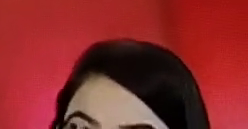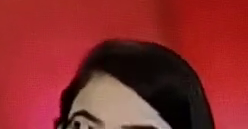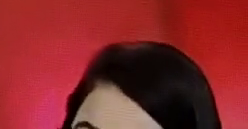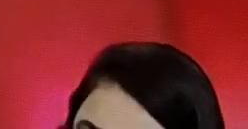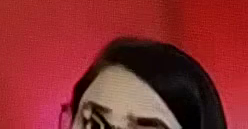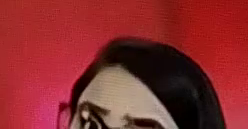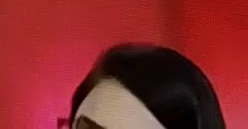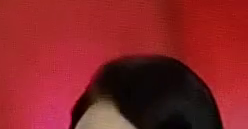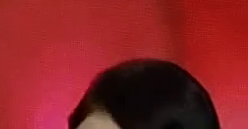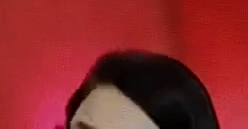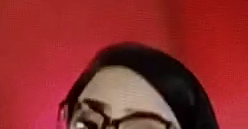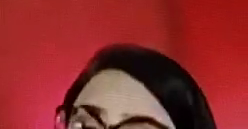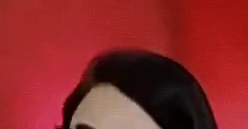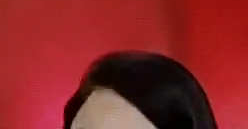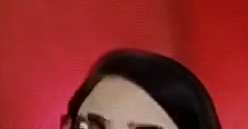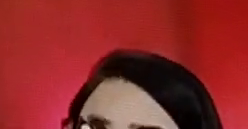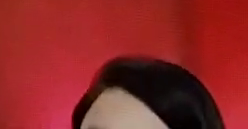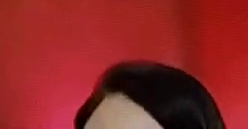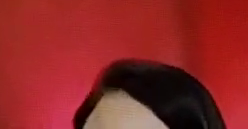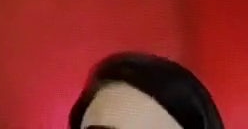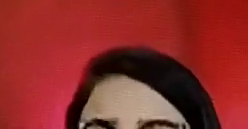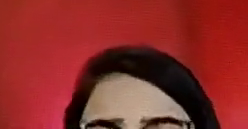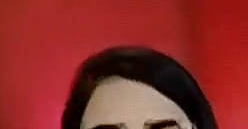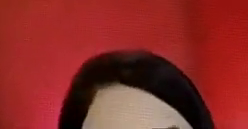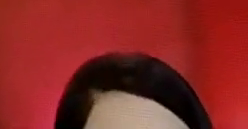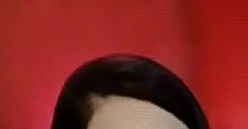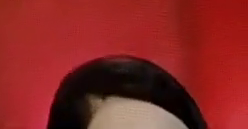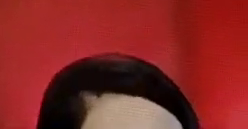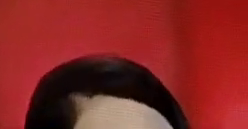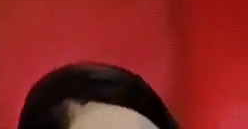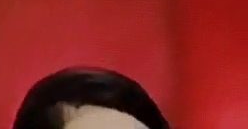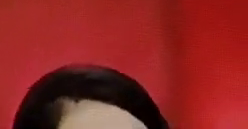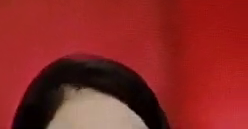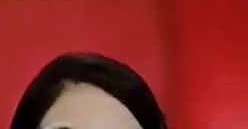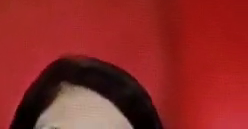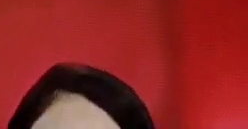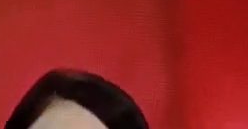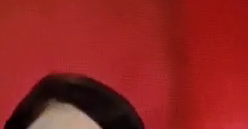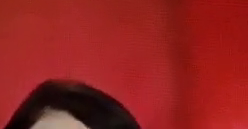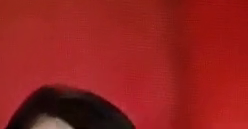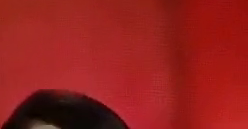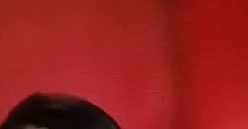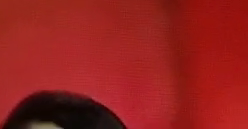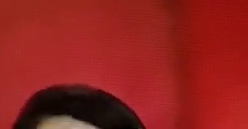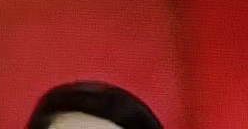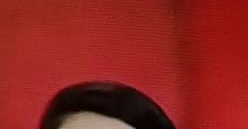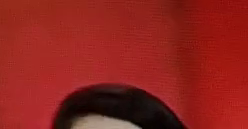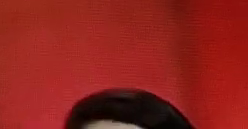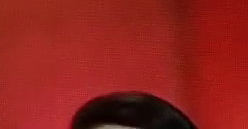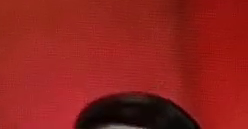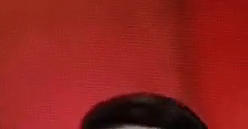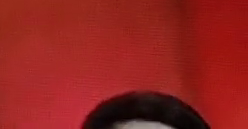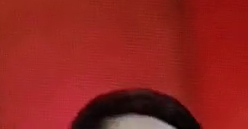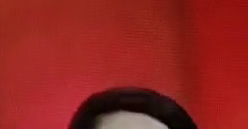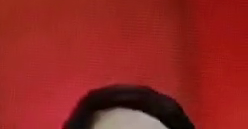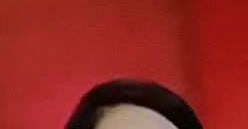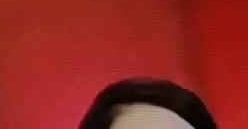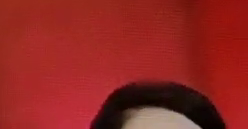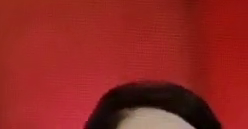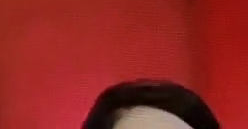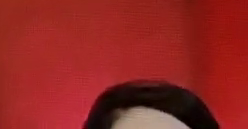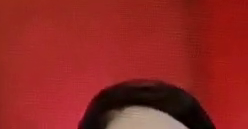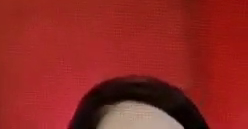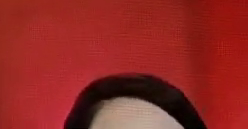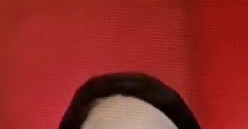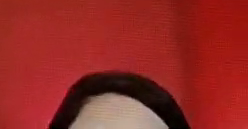dessa determinação aos governos para melhorar as condições nos presídios. Mas o julgamento foi interrompido em